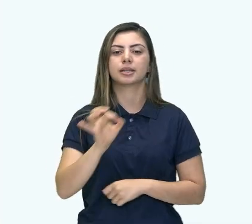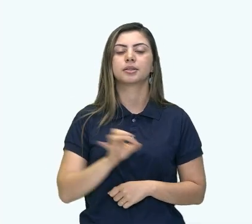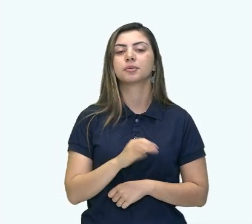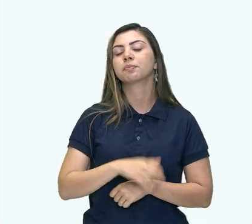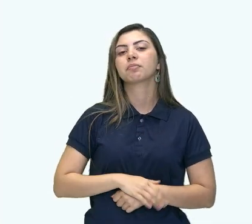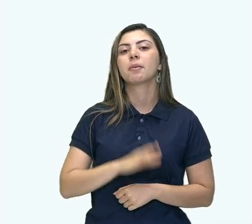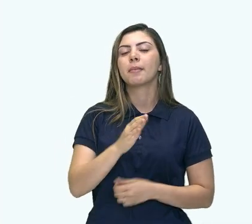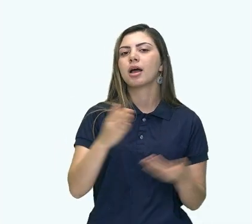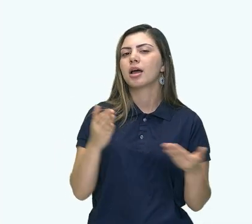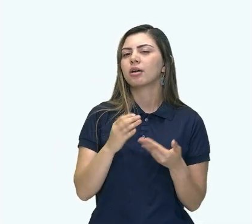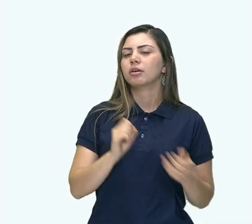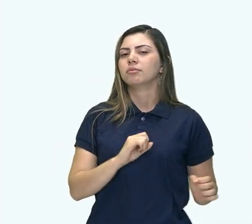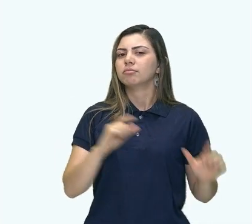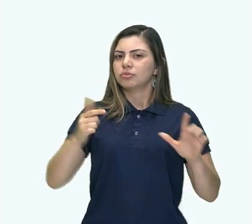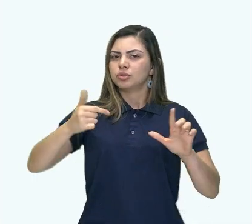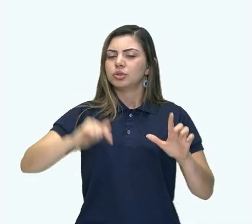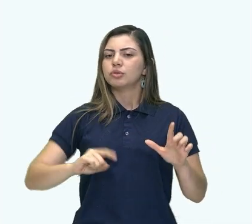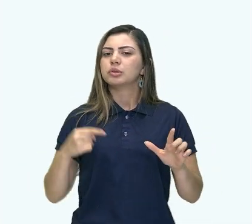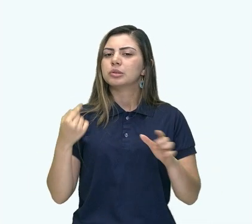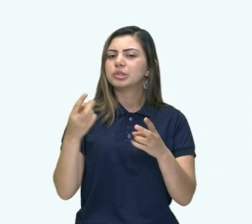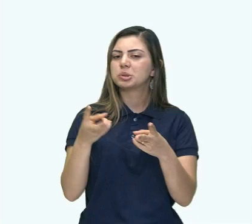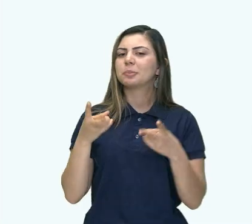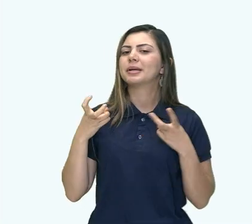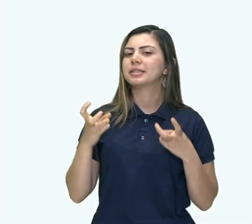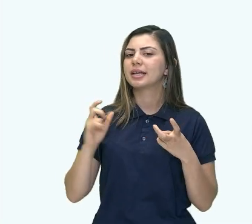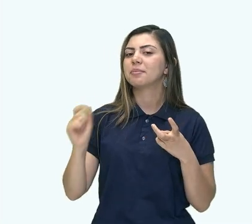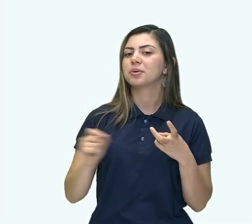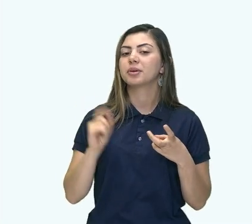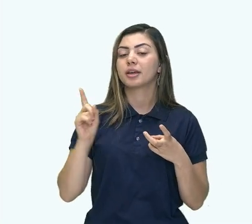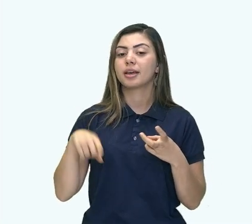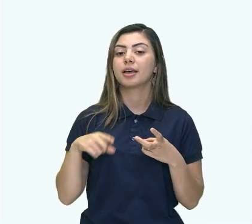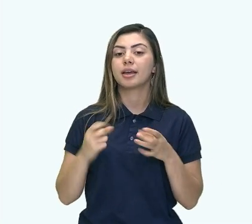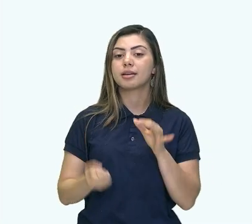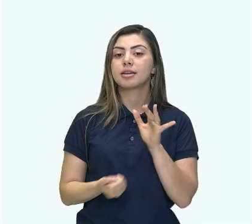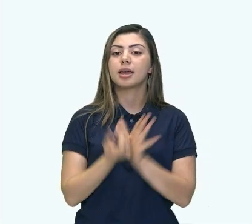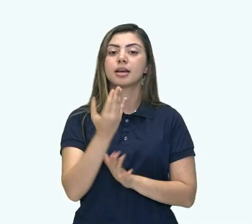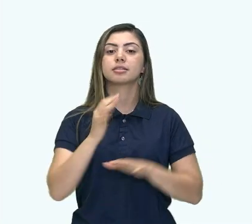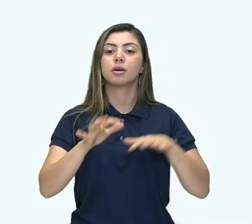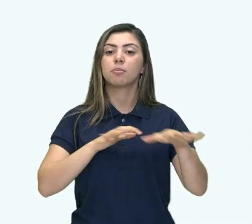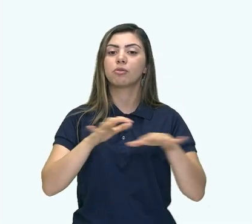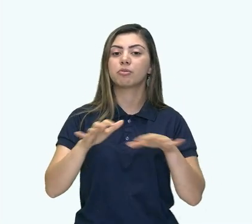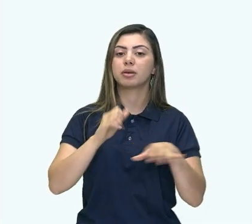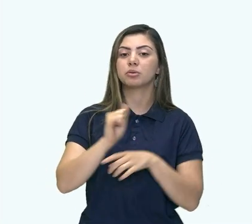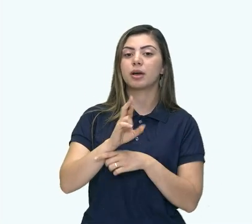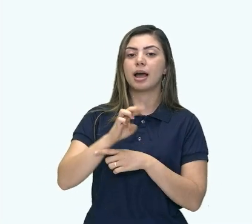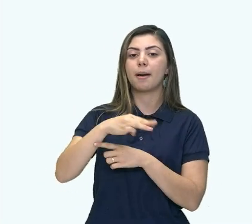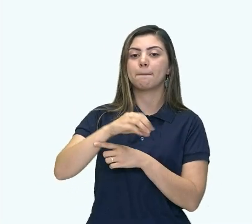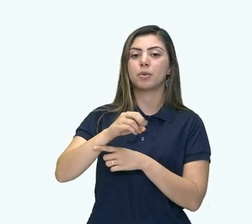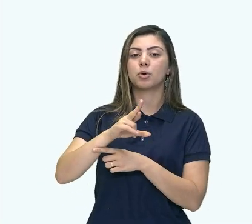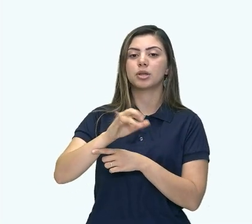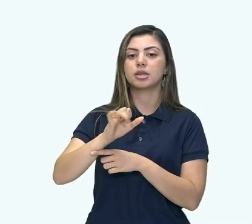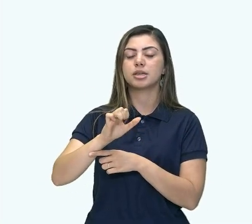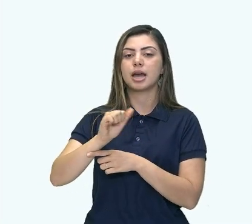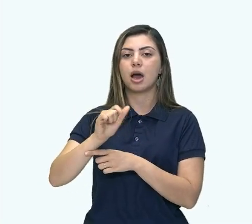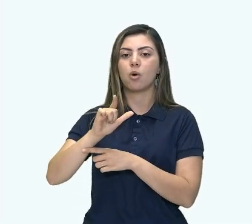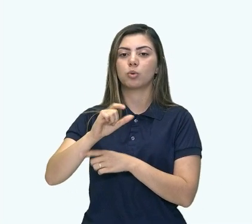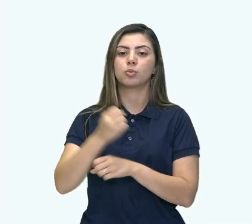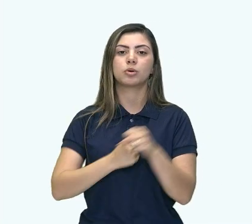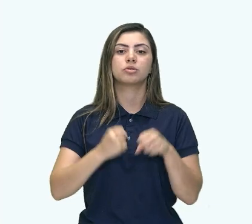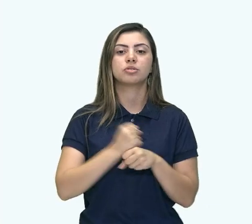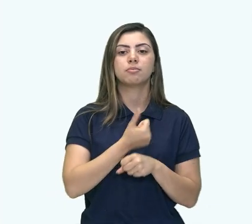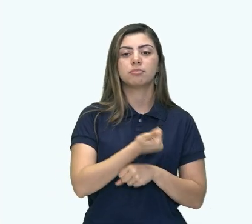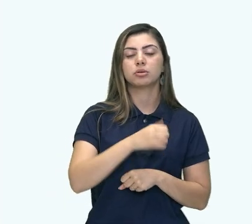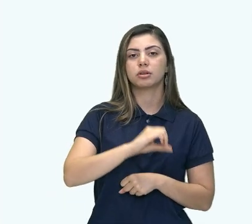nós possamos perceber uma situação aí, que é a criação do movimento armorial em 1970. O